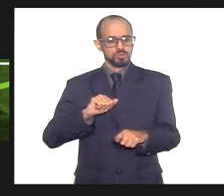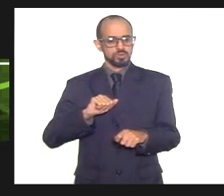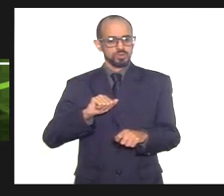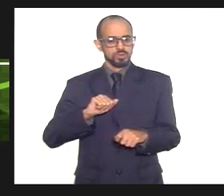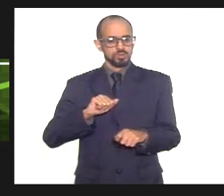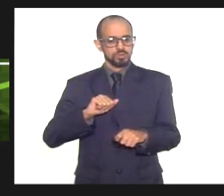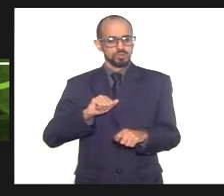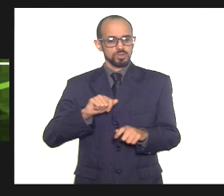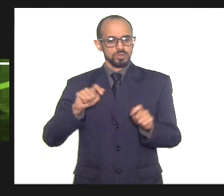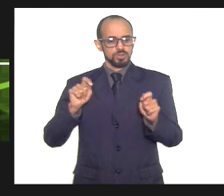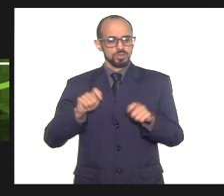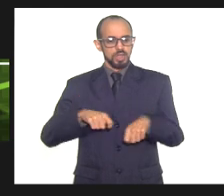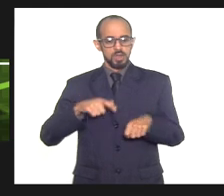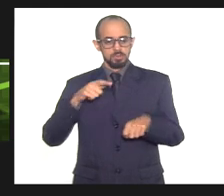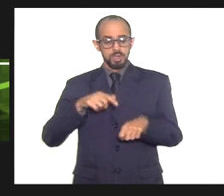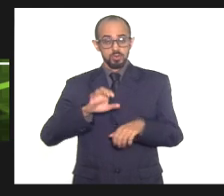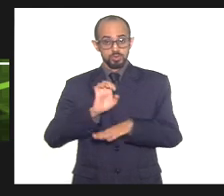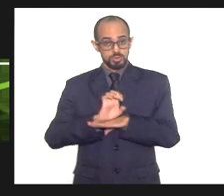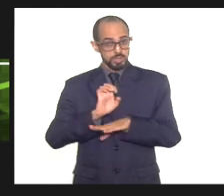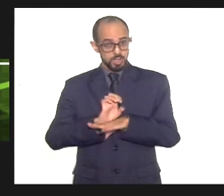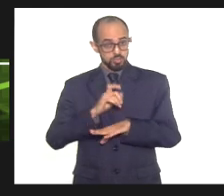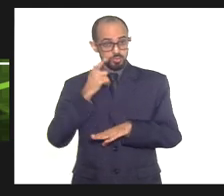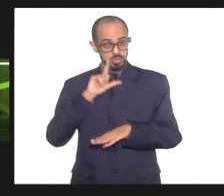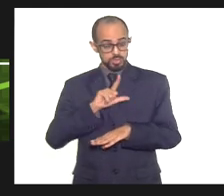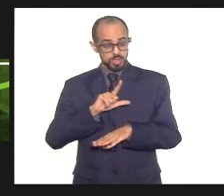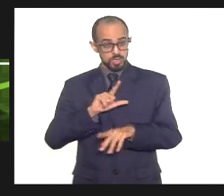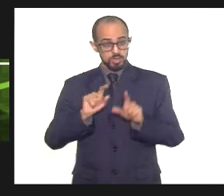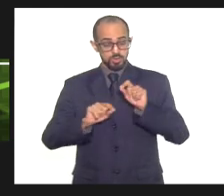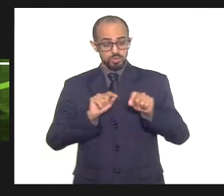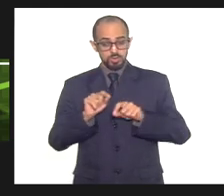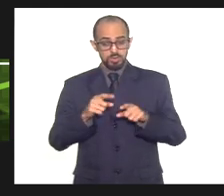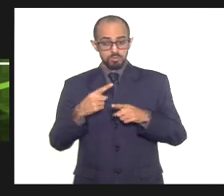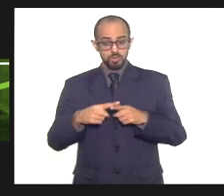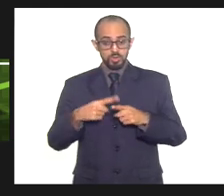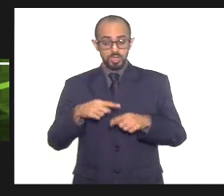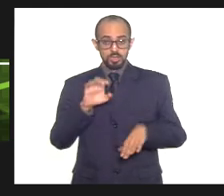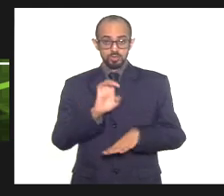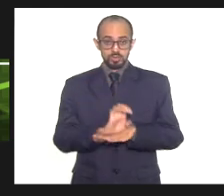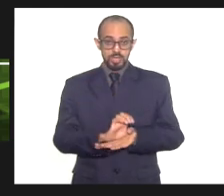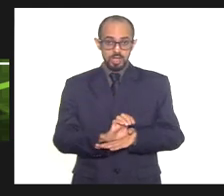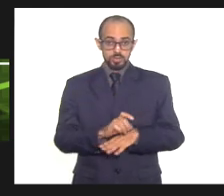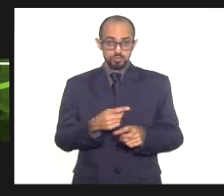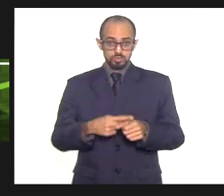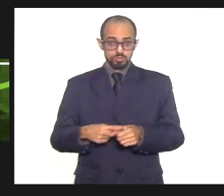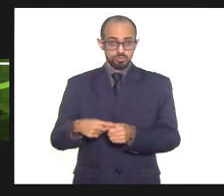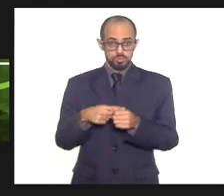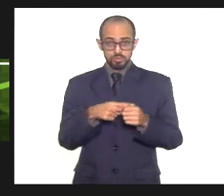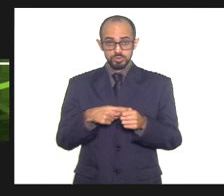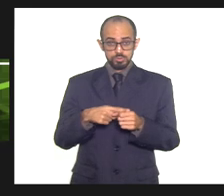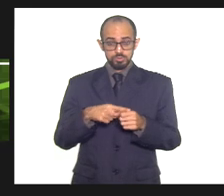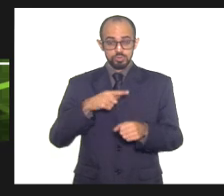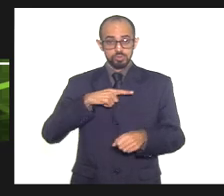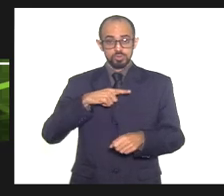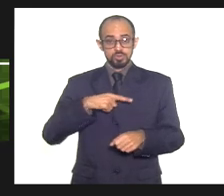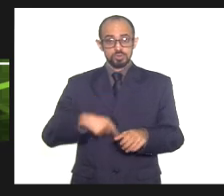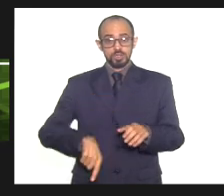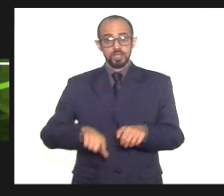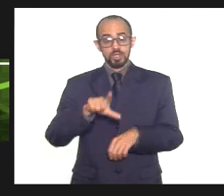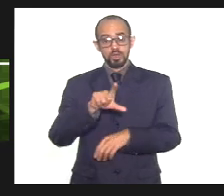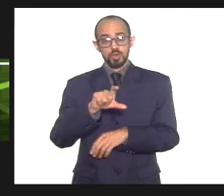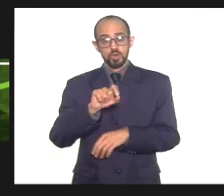de ganho para o Estado, porque o Estado e municípios têm as suas LOAs,